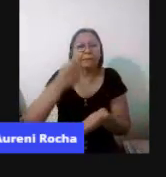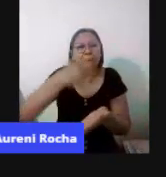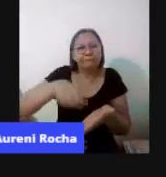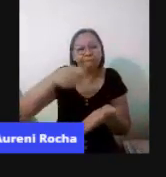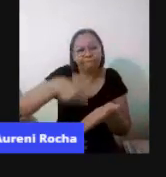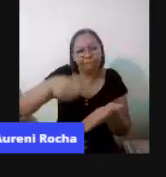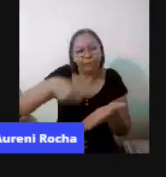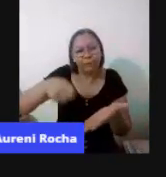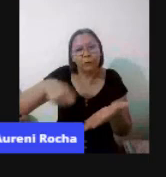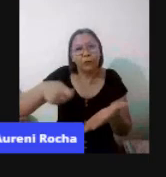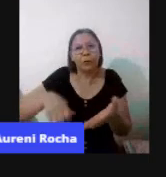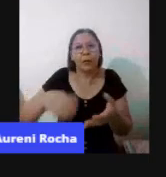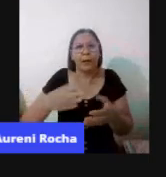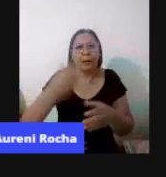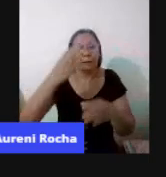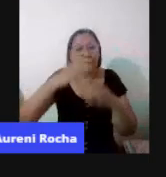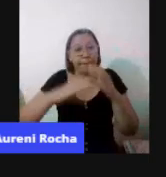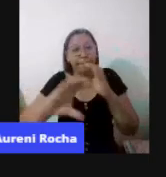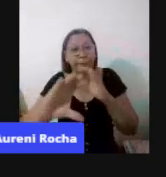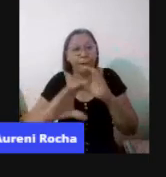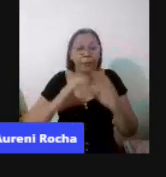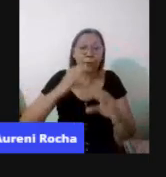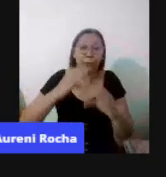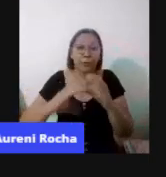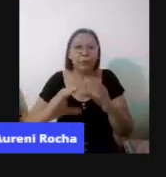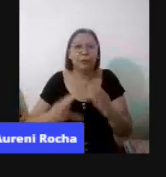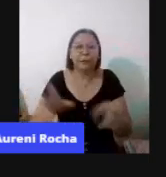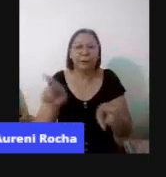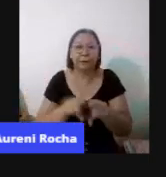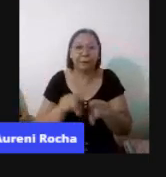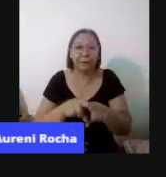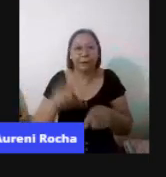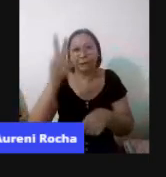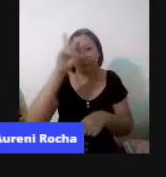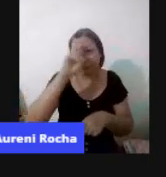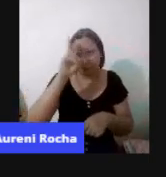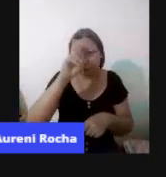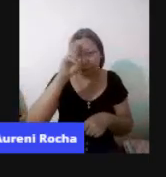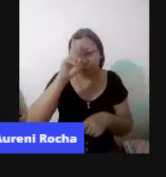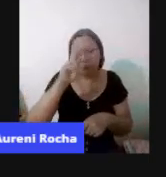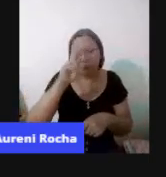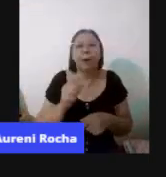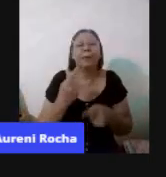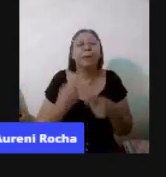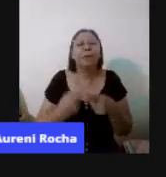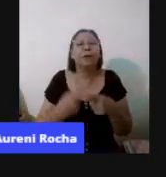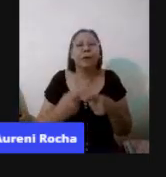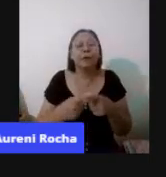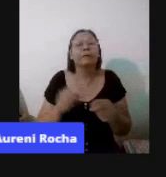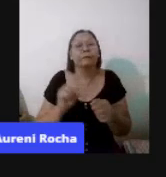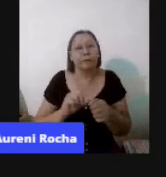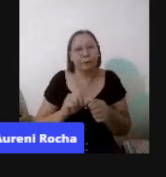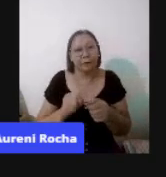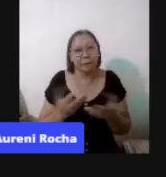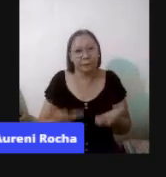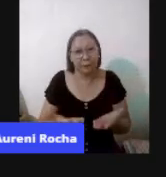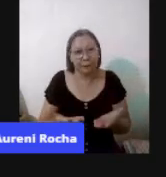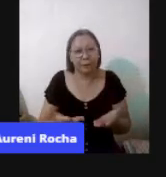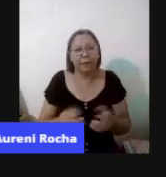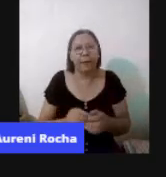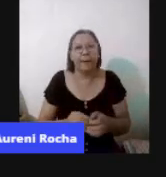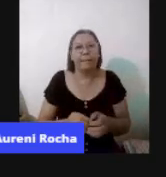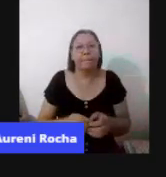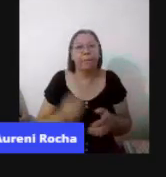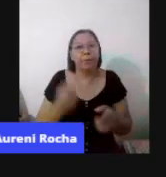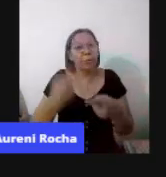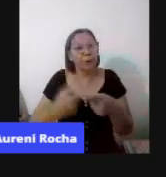das músicas ou das histórias, né? Por que nós fizemos isso? Justamente para aquela família que não